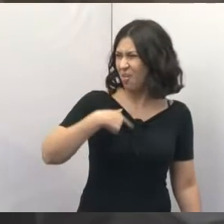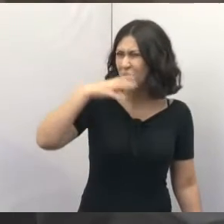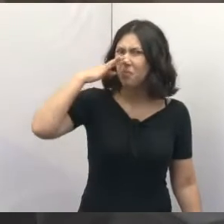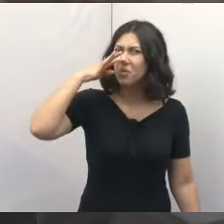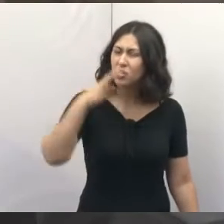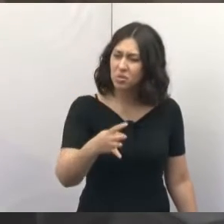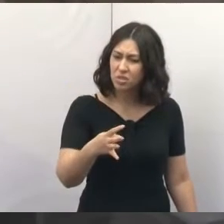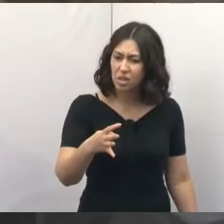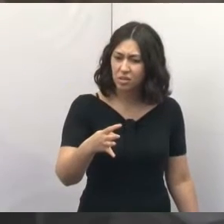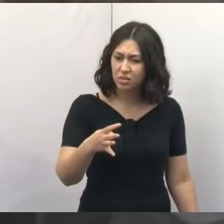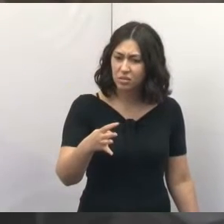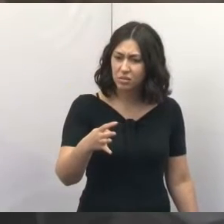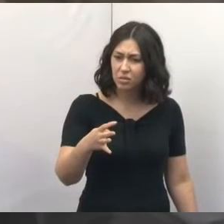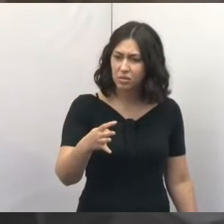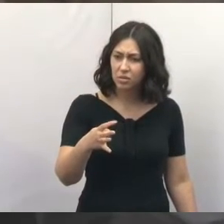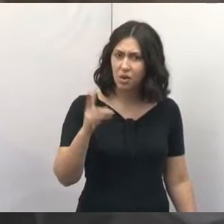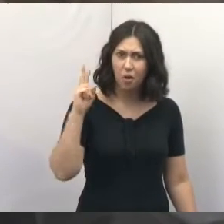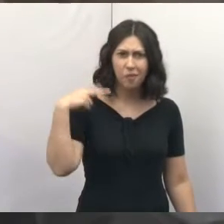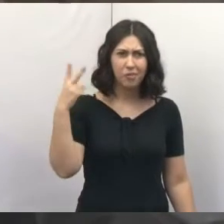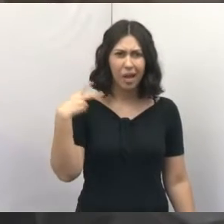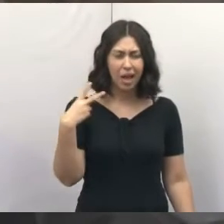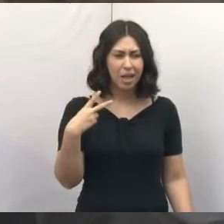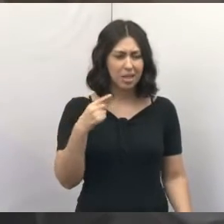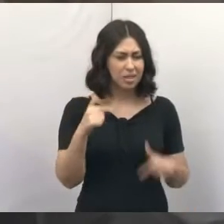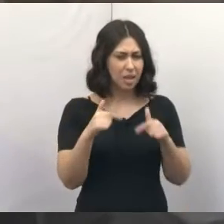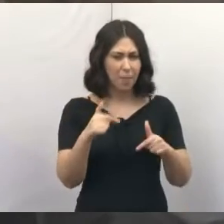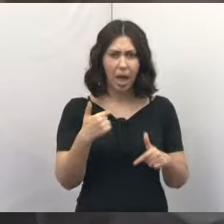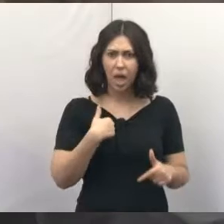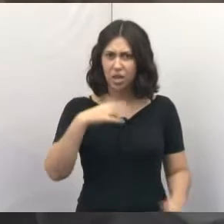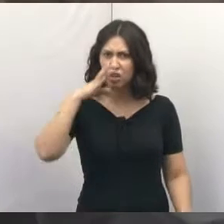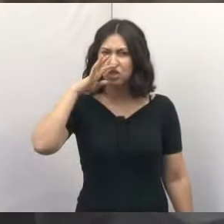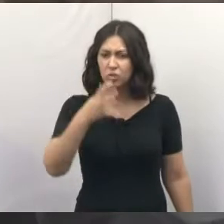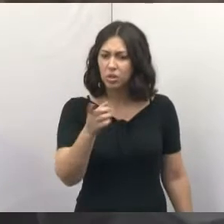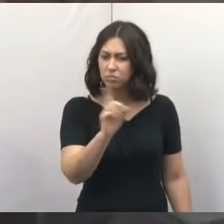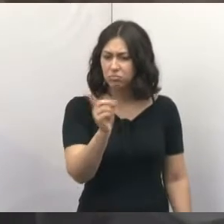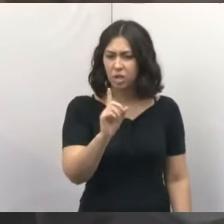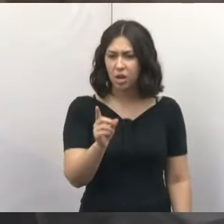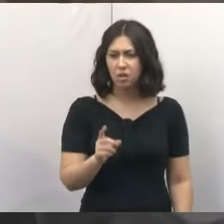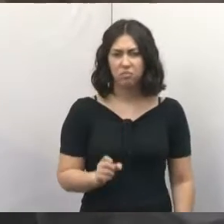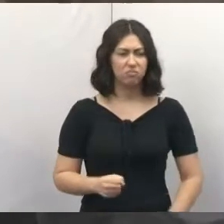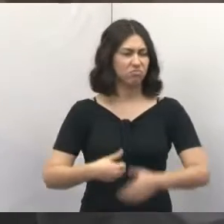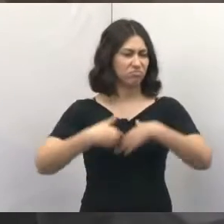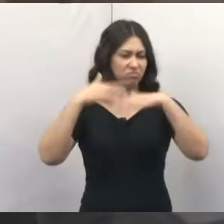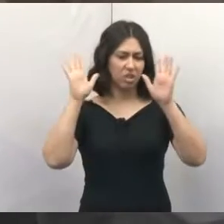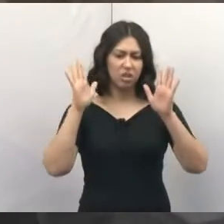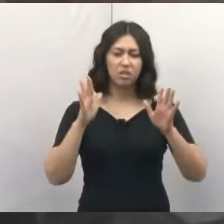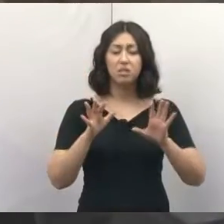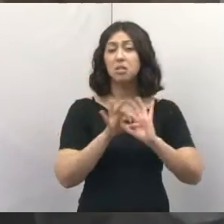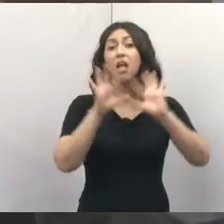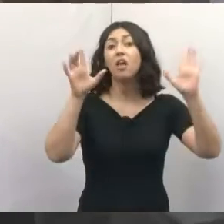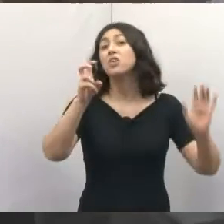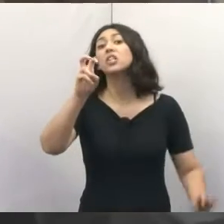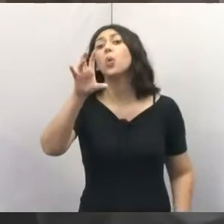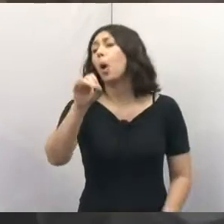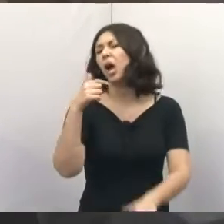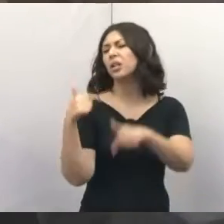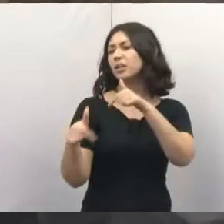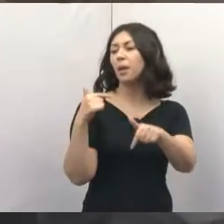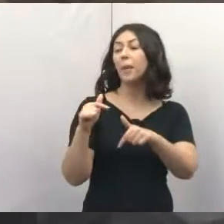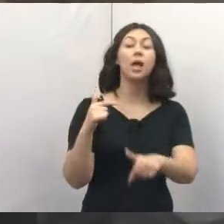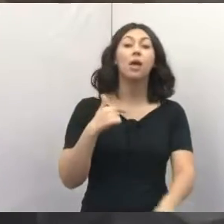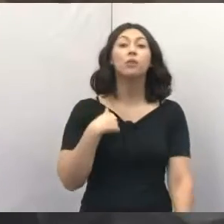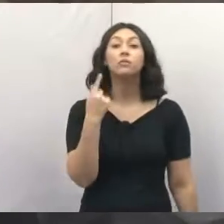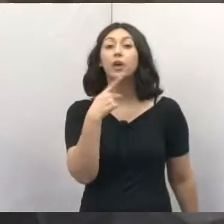julgando os vereadores que têm 2 empregos. Eu não estou, que tenha 50. A minha fala na tribuna foi